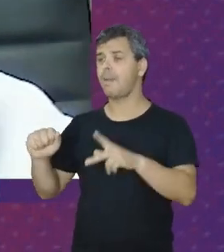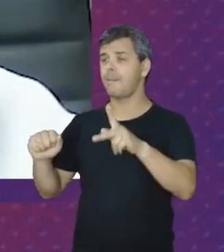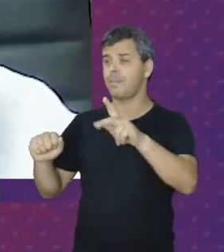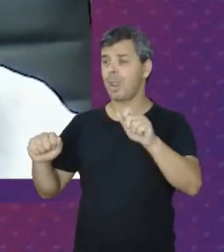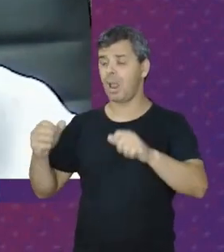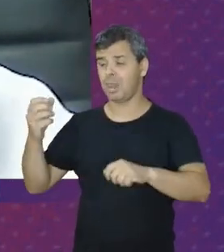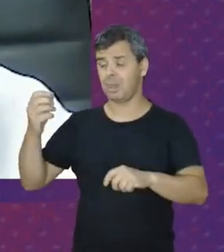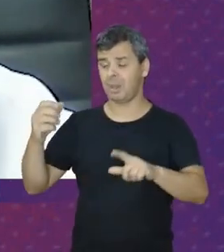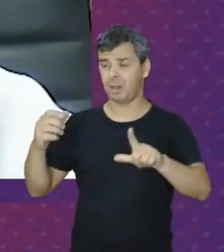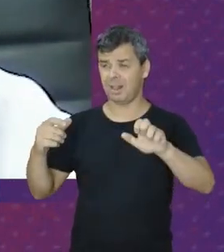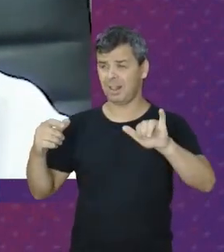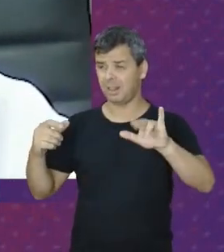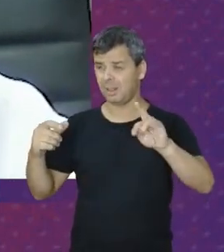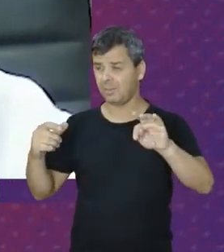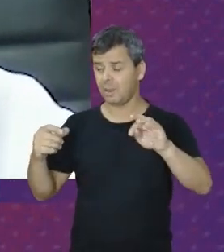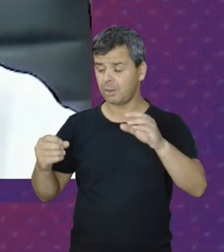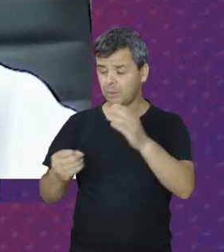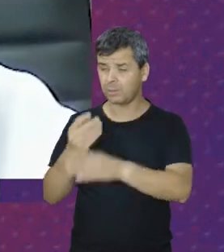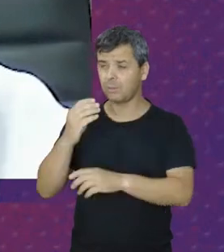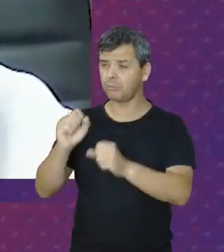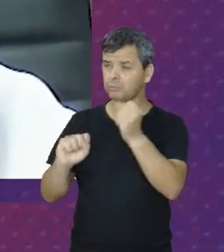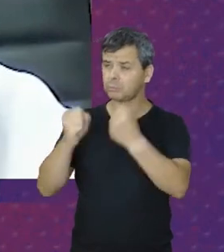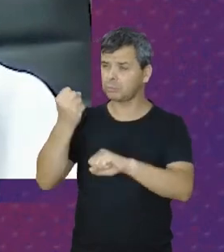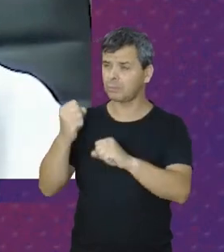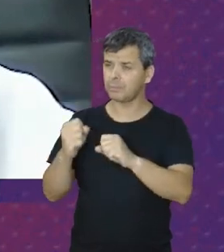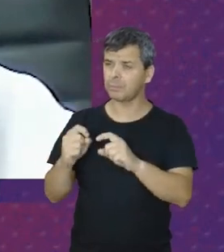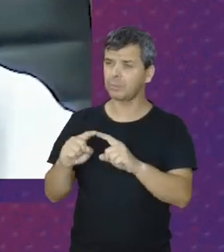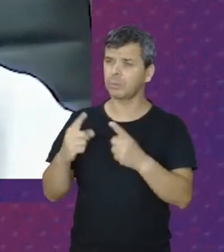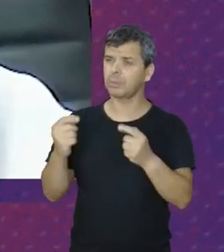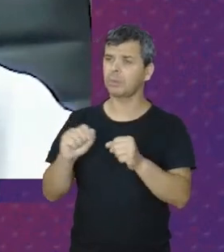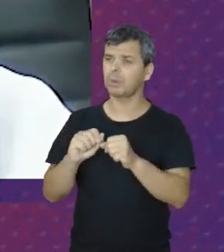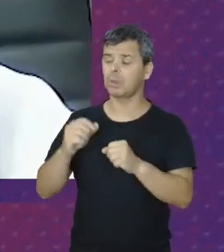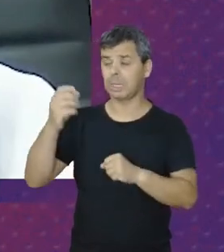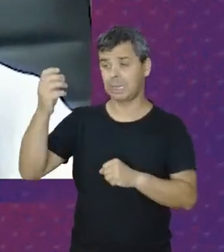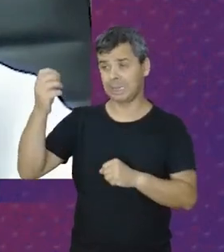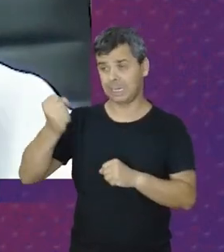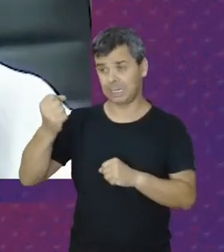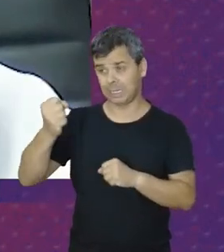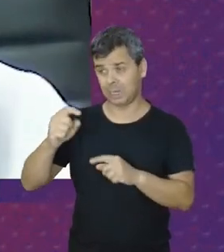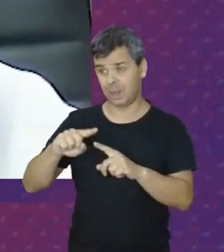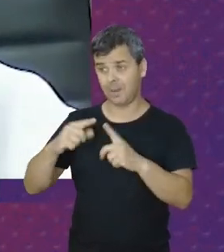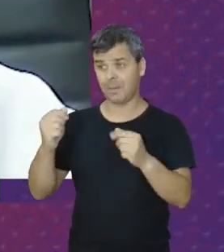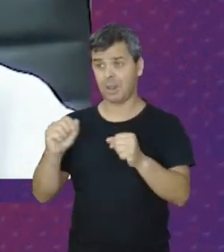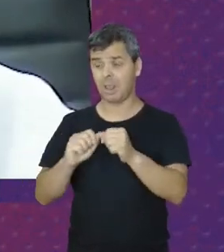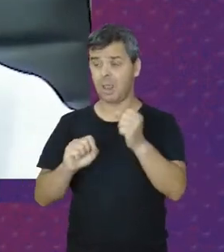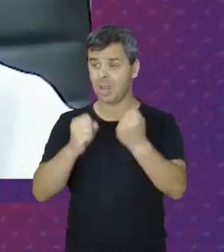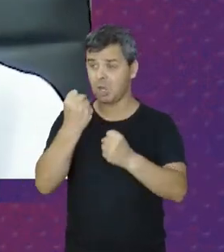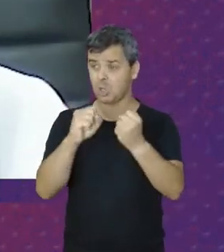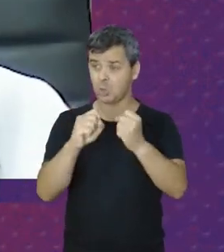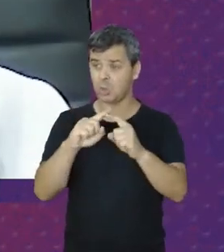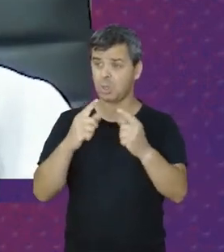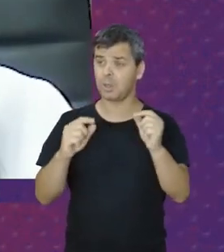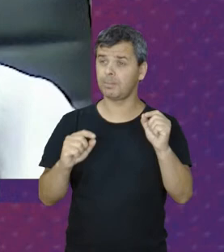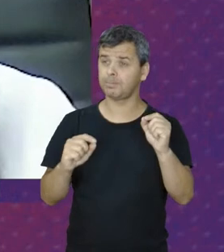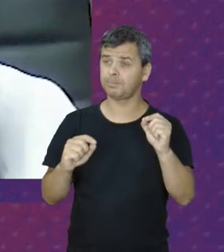Leite. Tá? Com isso, desenvolveu a indústria da leiteira e a indústria da